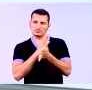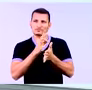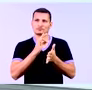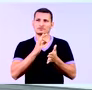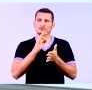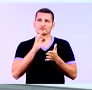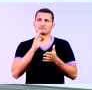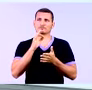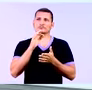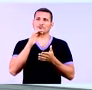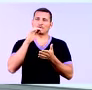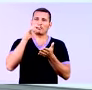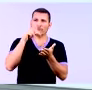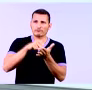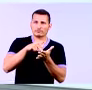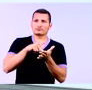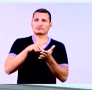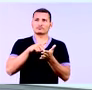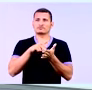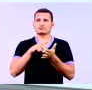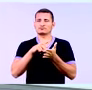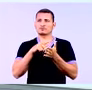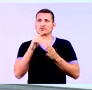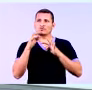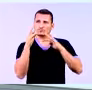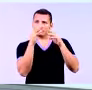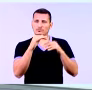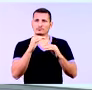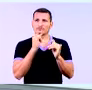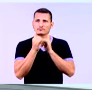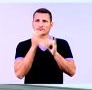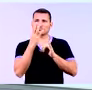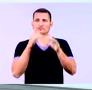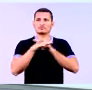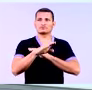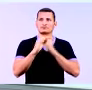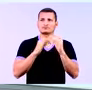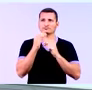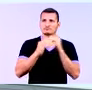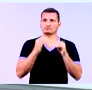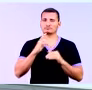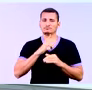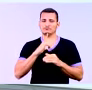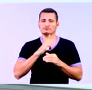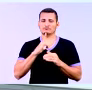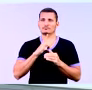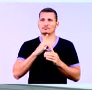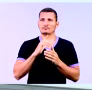boleto, significa que todos aqueles dados já foram efetivamente gravados na base de dados, foram efetivamente,